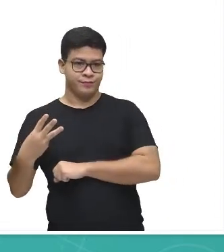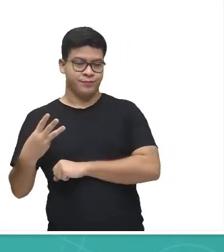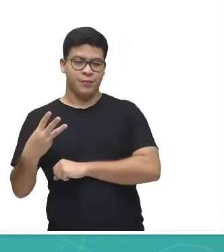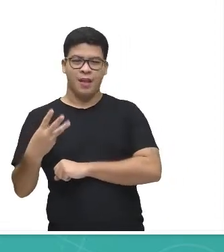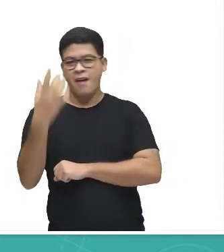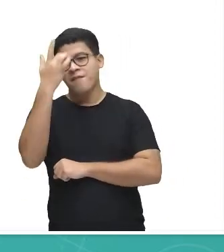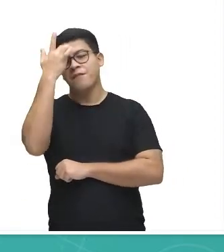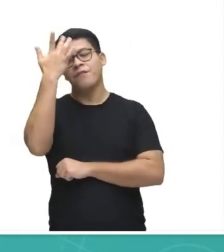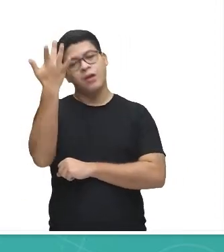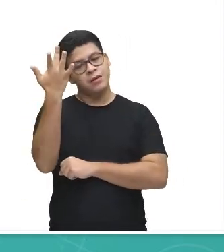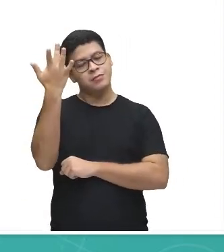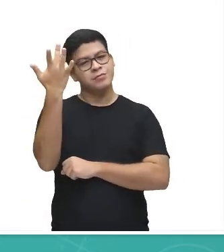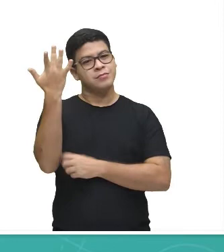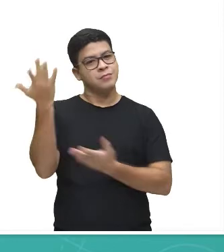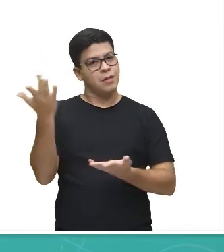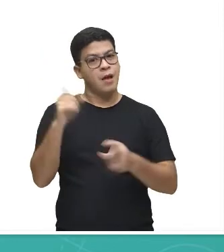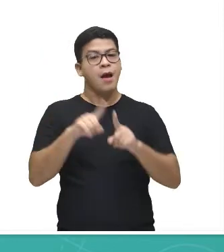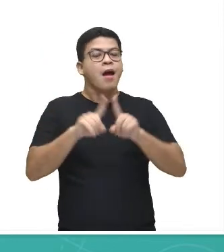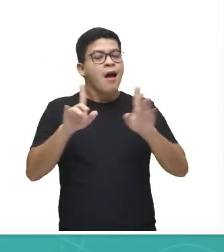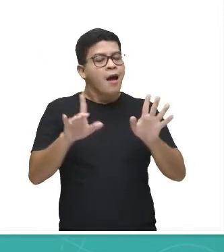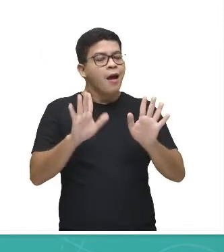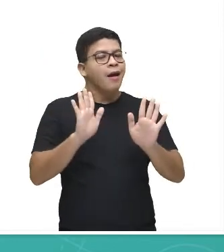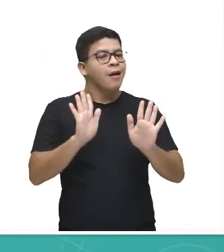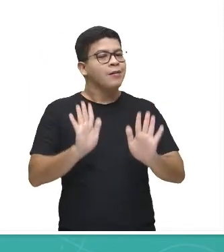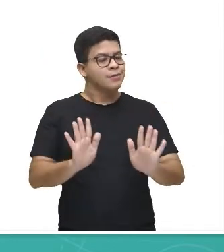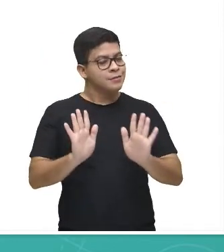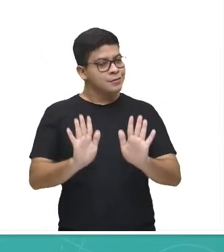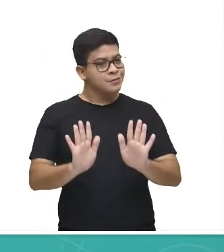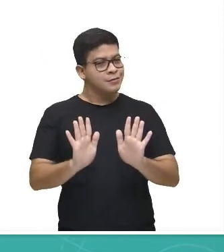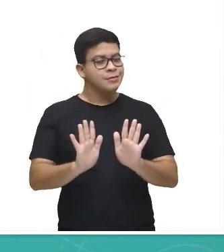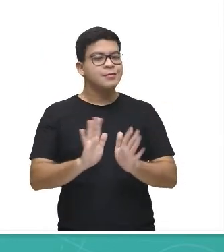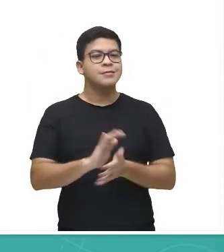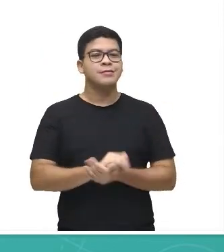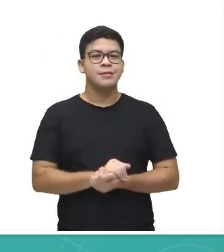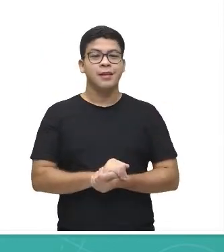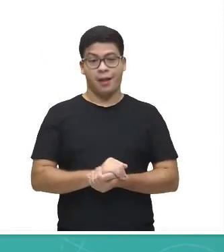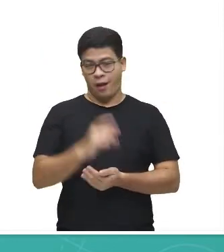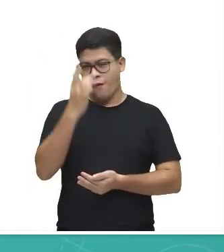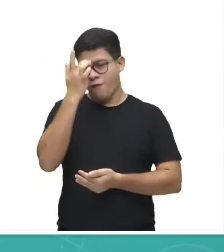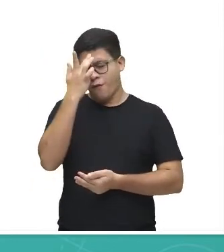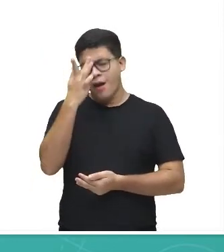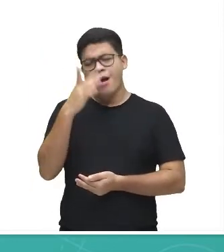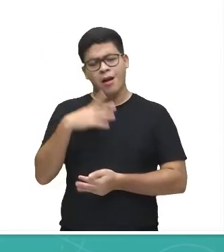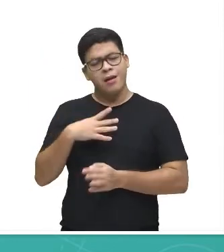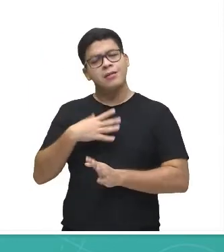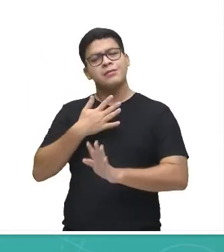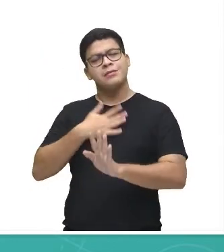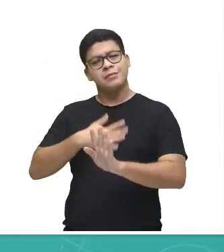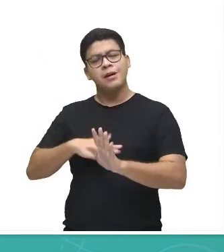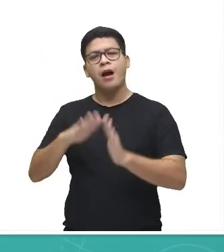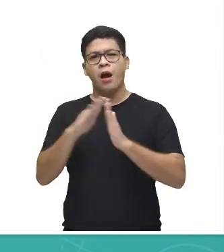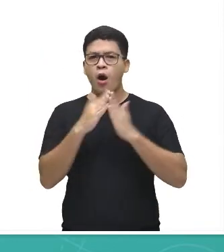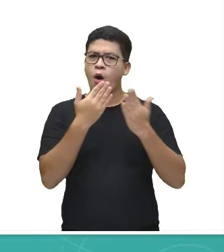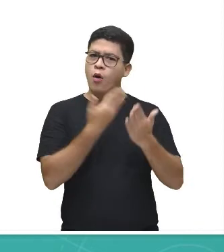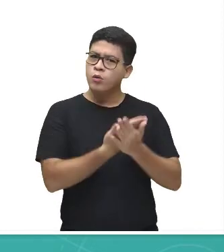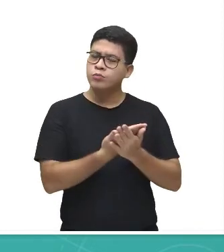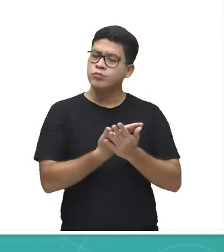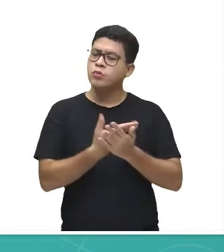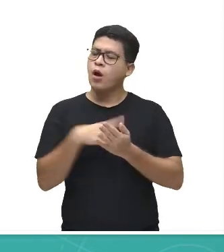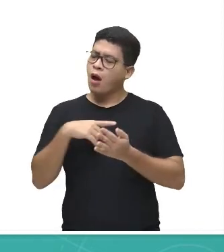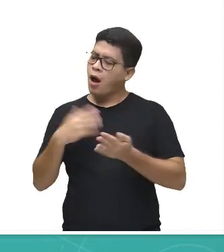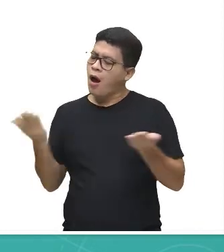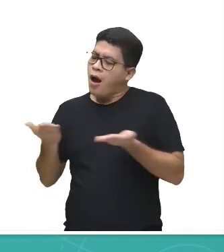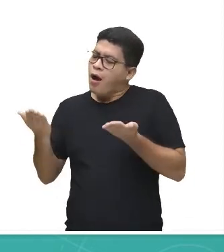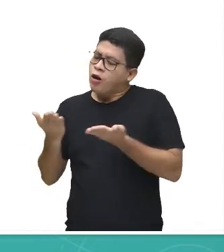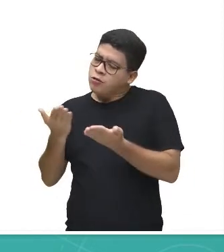muito fácil esse conteúdo, né, professor? Fácil demais, pessoal. Você que já estava há algum tempo sem estudar, aproveita para retomar agora os estudos,